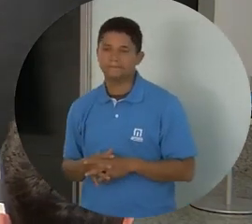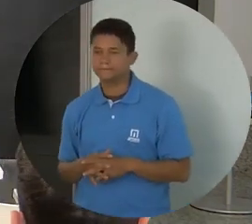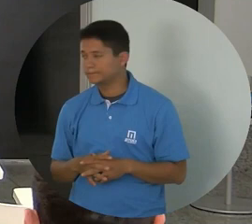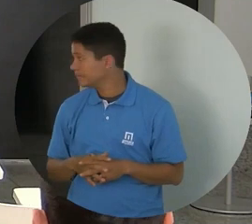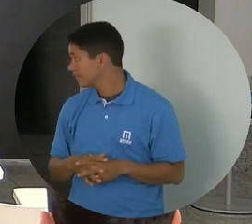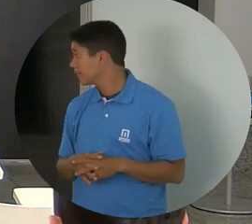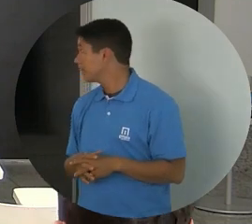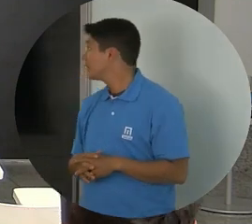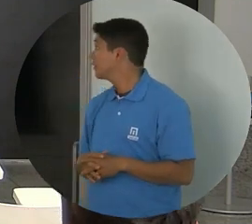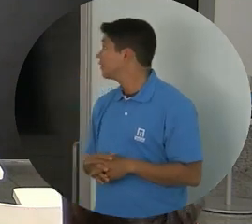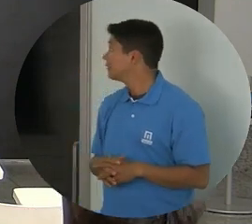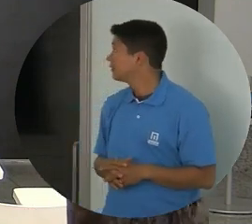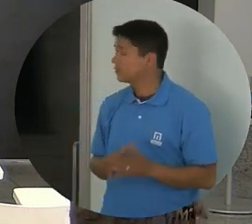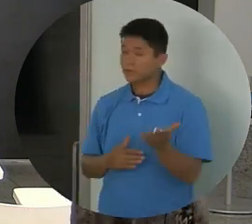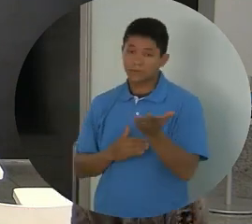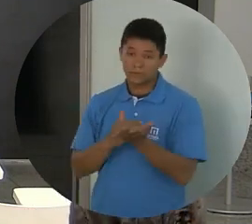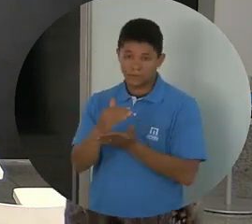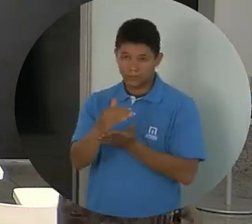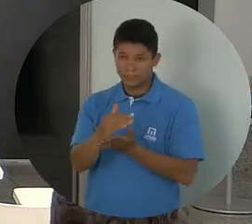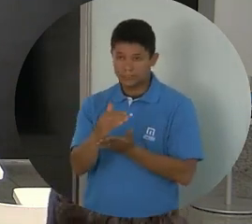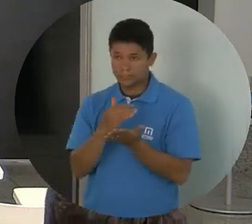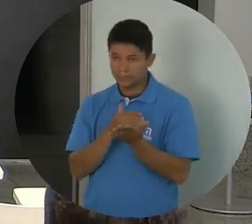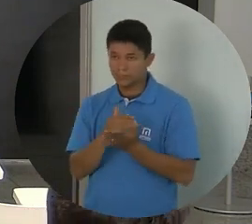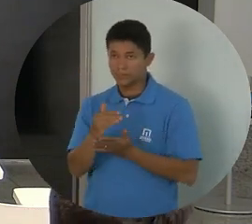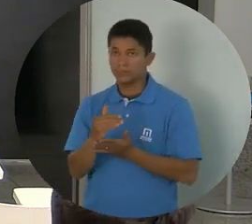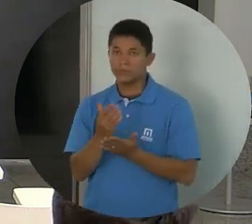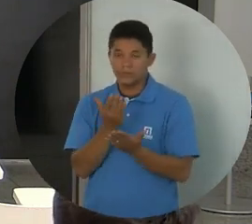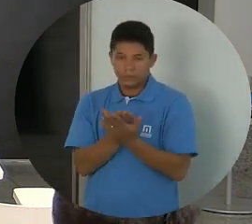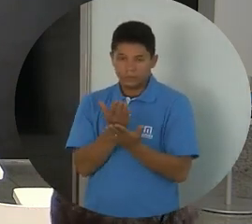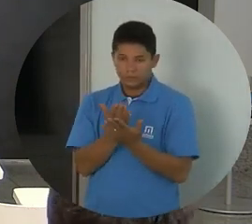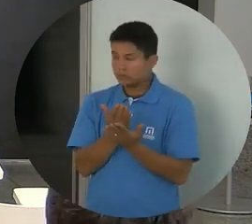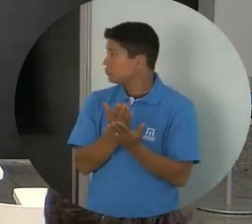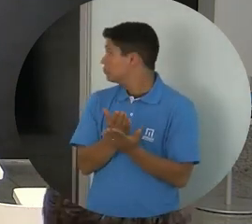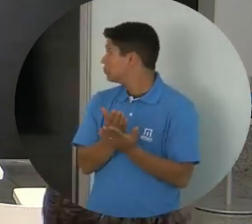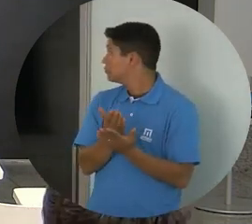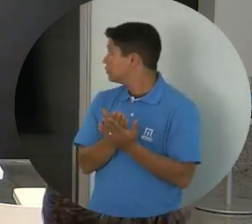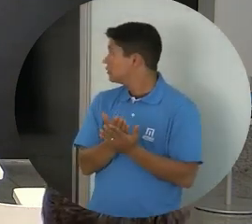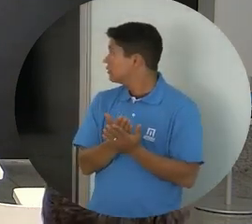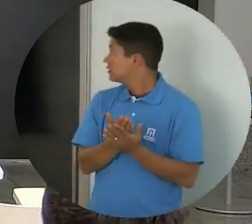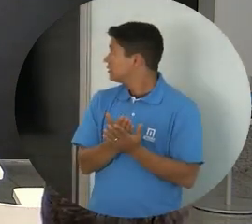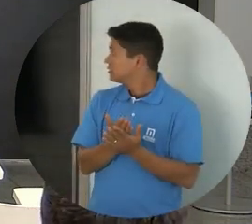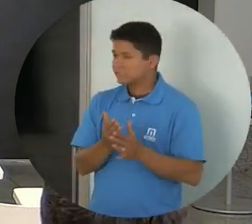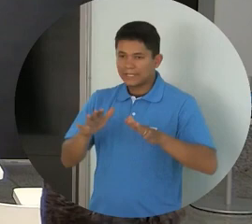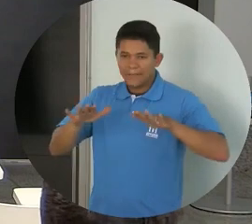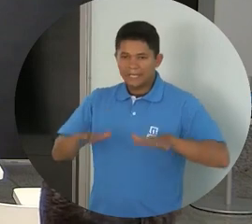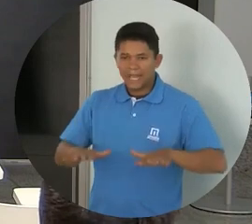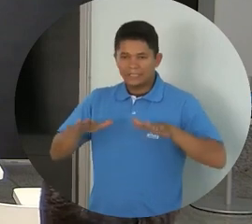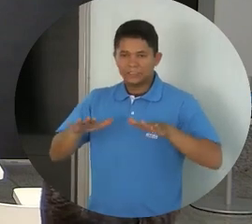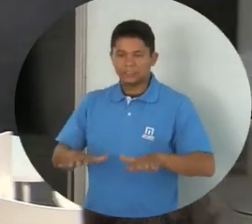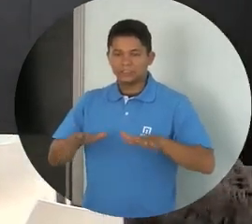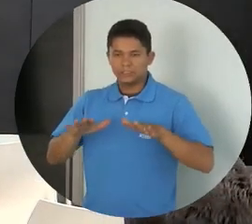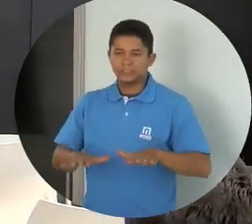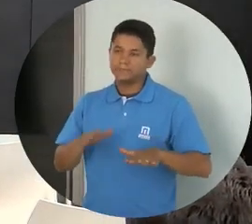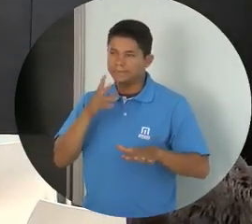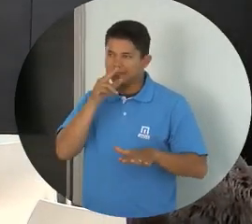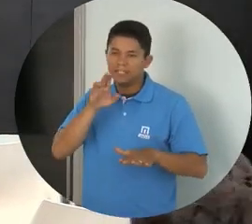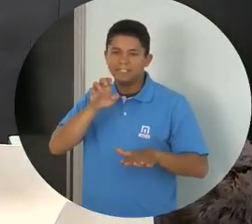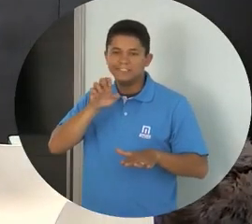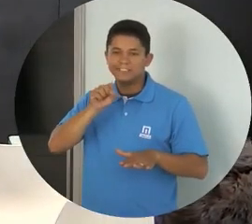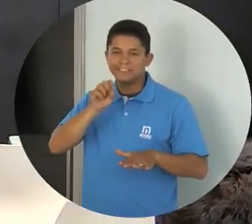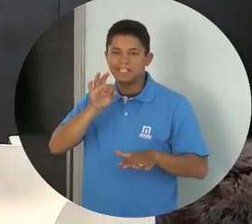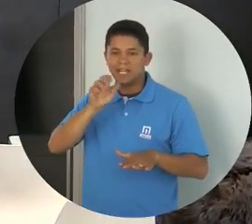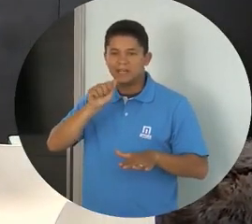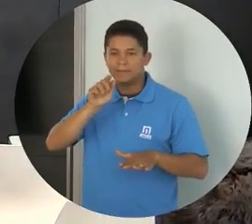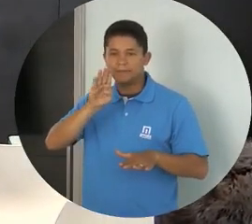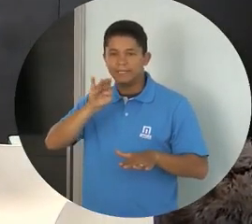Então, começando aqui para essa parte de estudo de estabilidade, como qualquer dimensionamento que a gente precisa estar